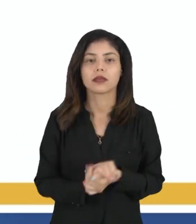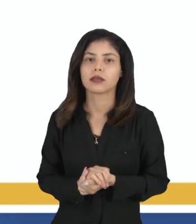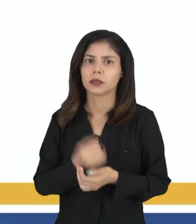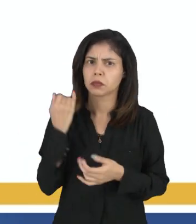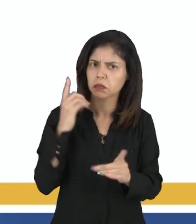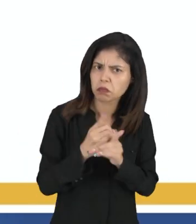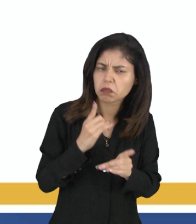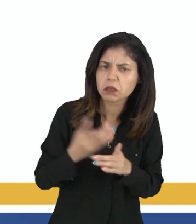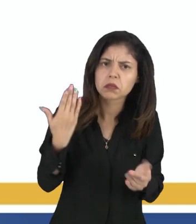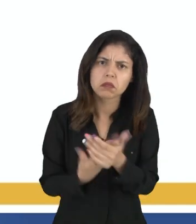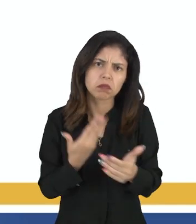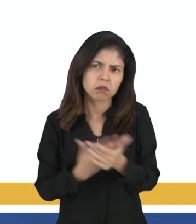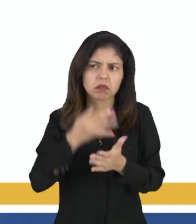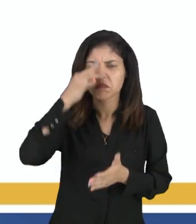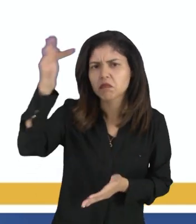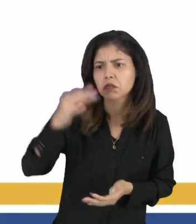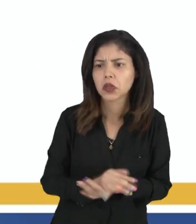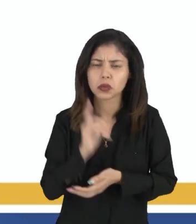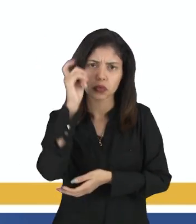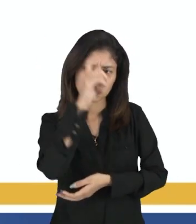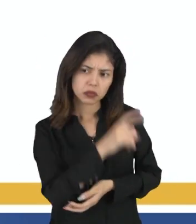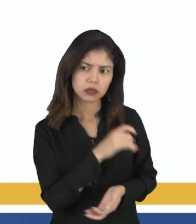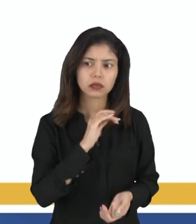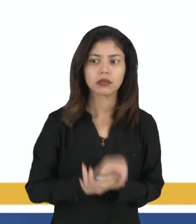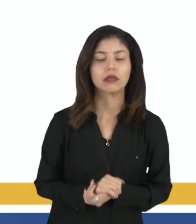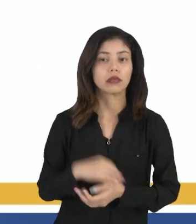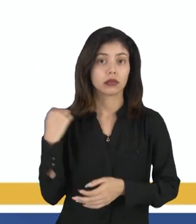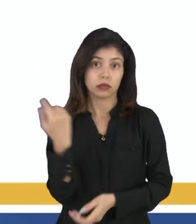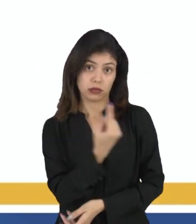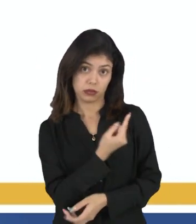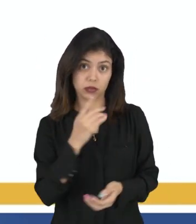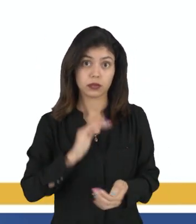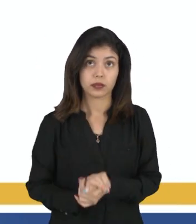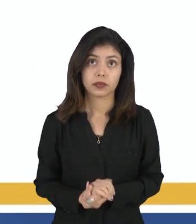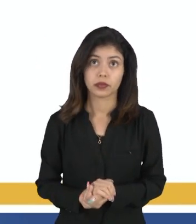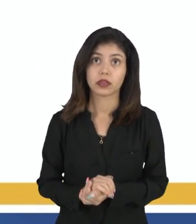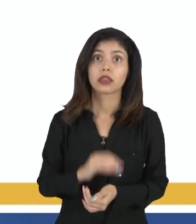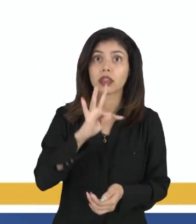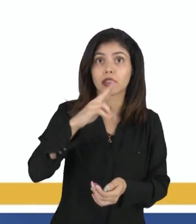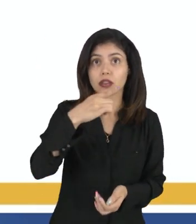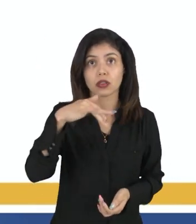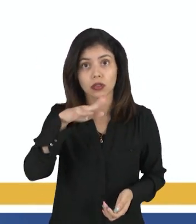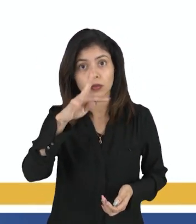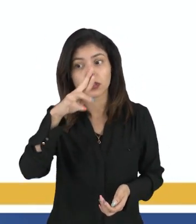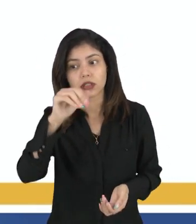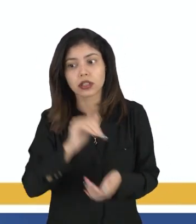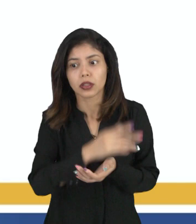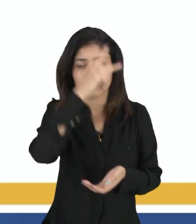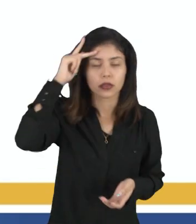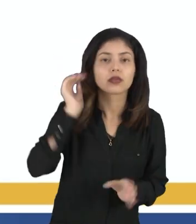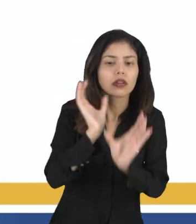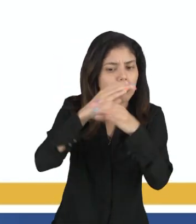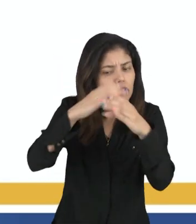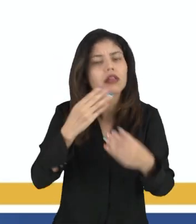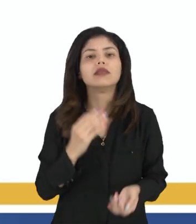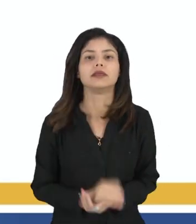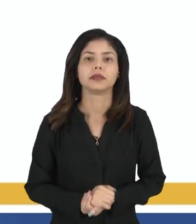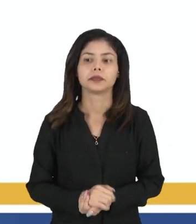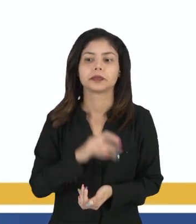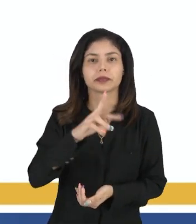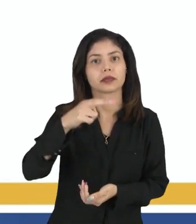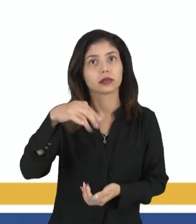identificação, o estudo futuro é muito difícil. Então, os taxonomistas, né, que são aqueles cientistas que fazem